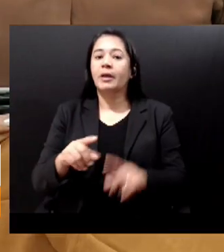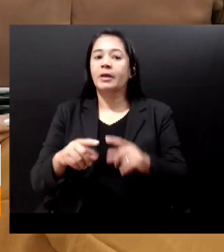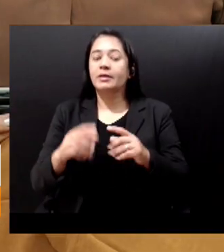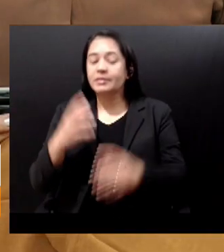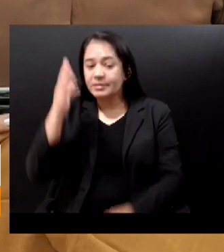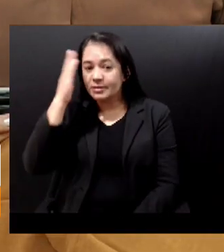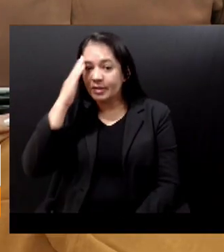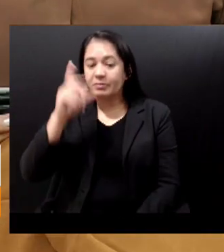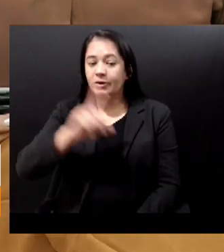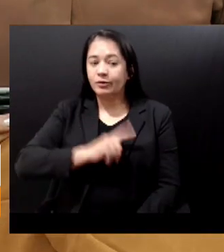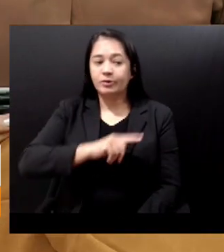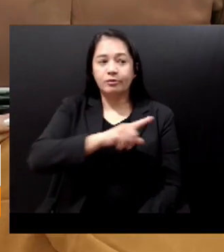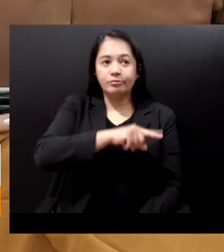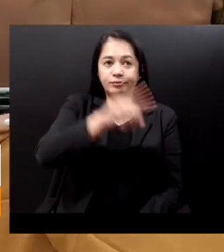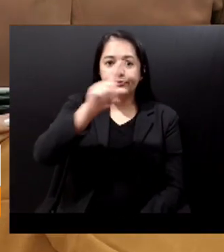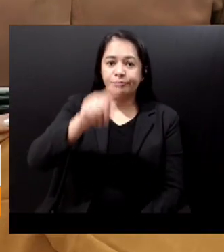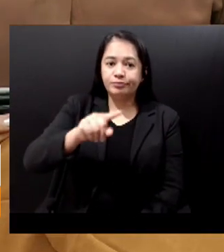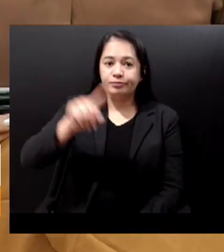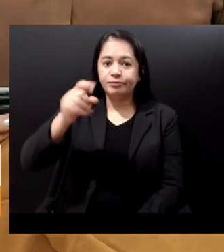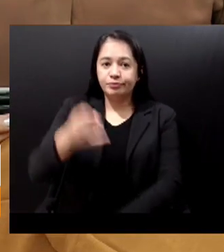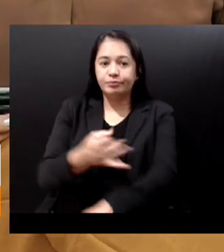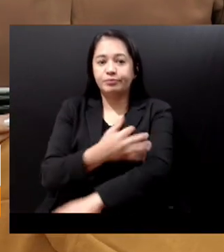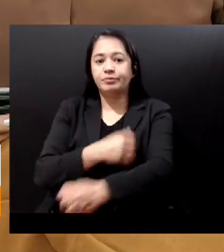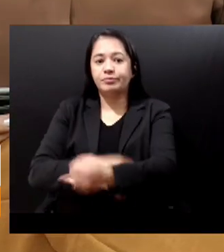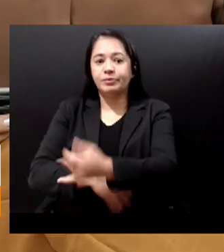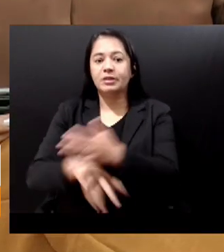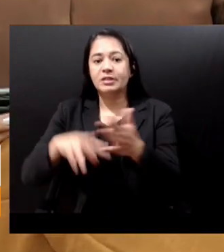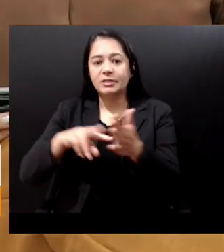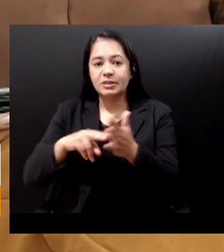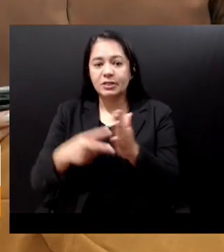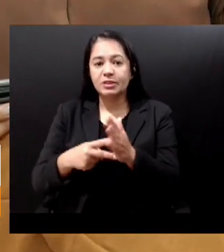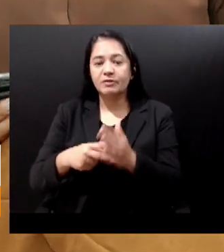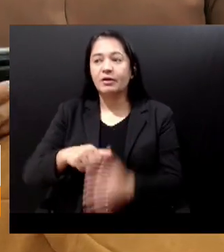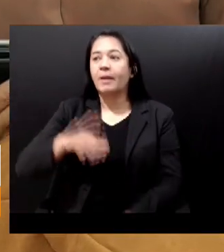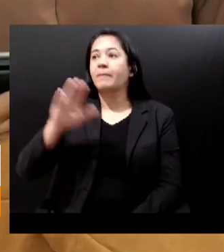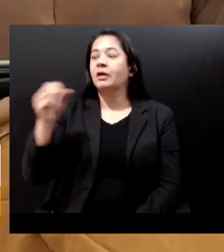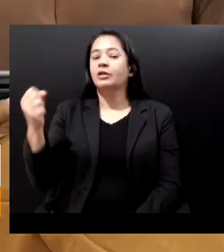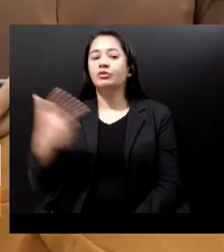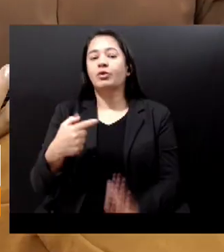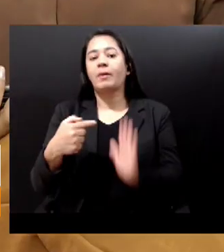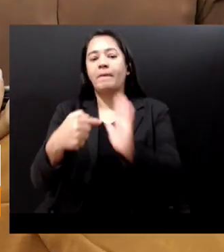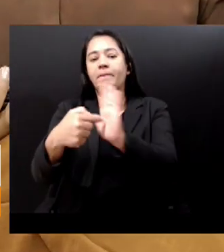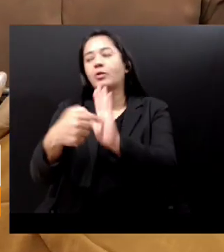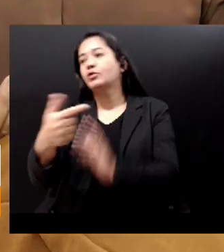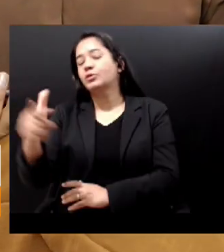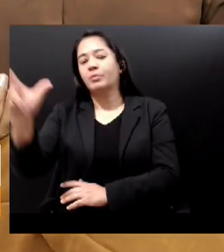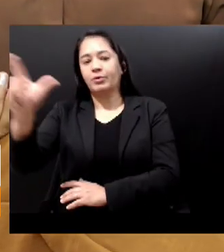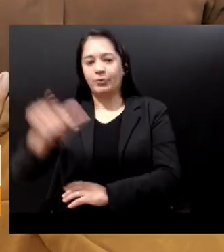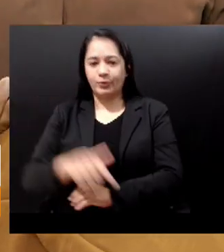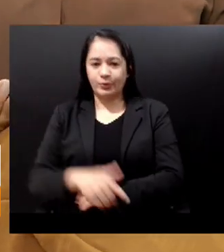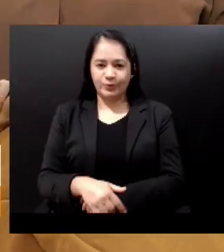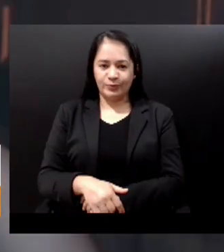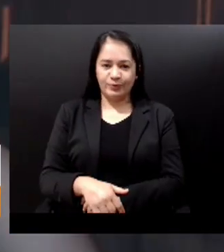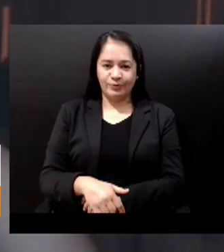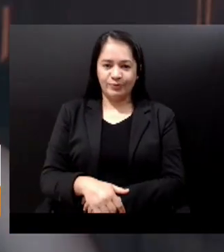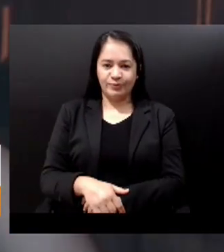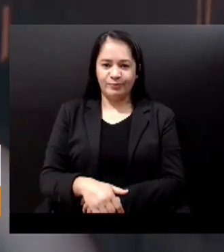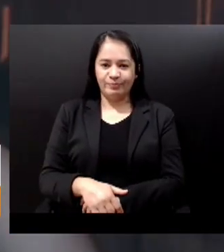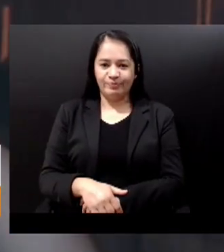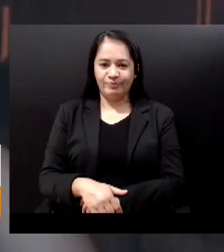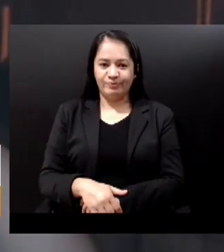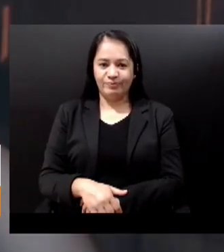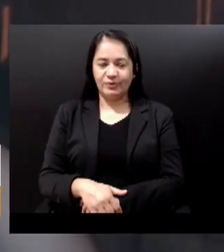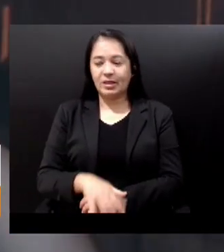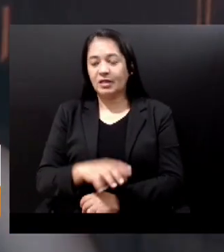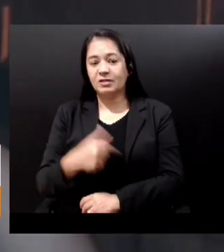talvez deva fazer sentido para além do mostrar ao outro, para além do fazer para o olhar do outro. Talvez eu tenha que me reconhecer naquilo